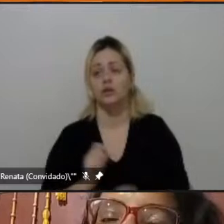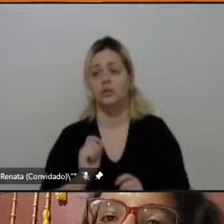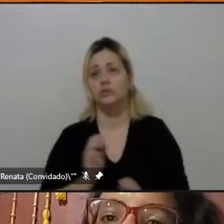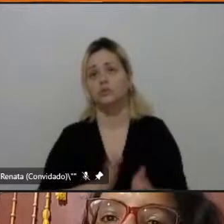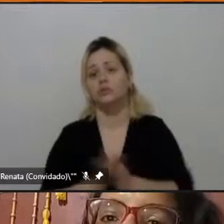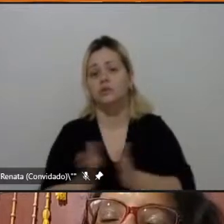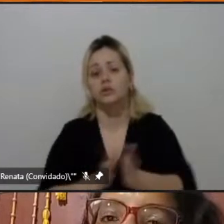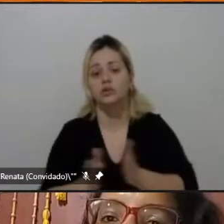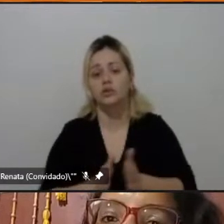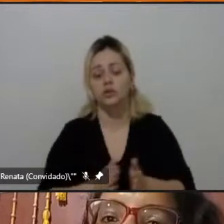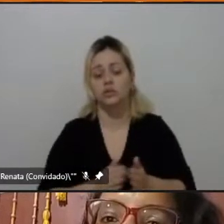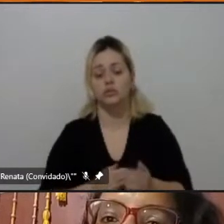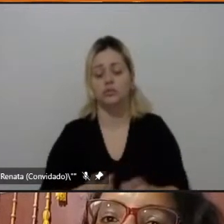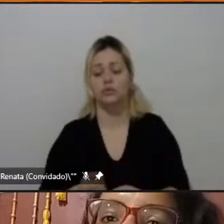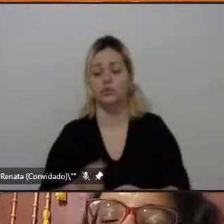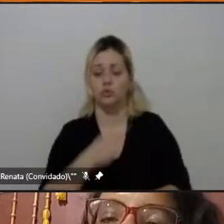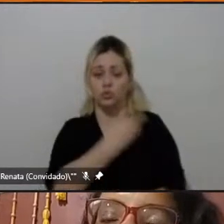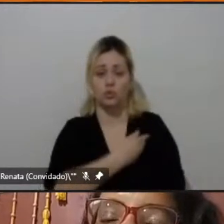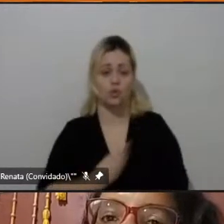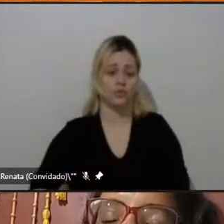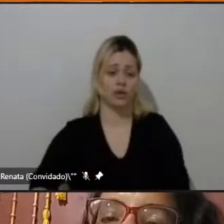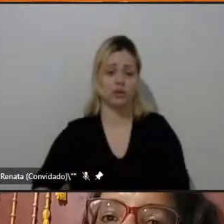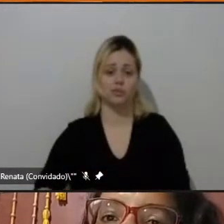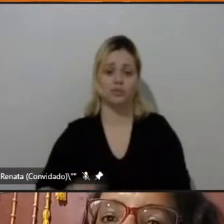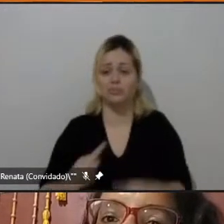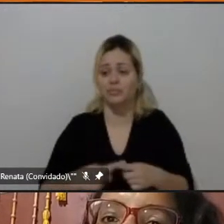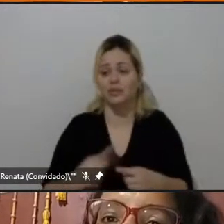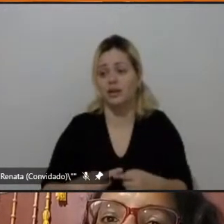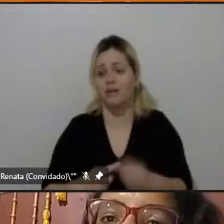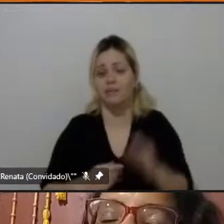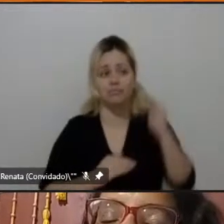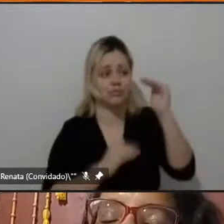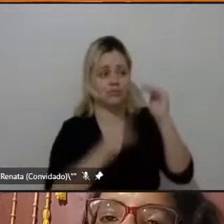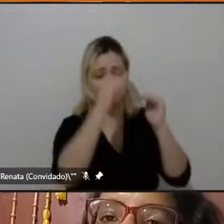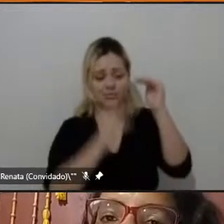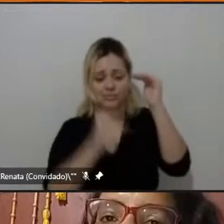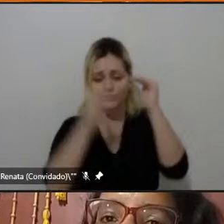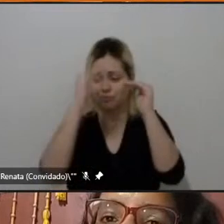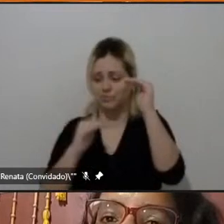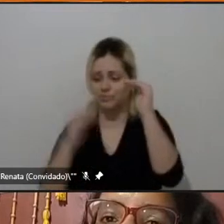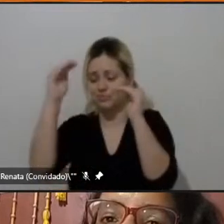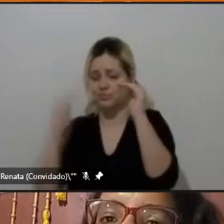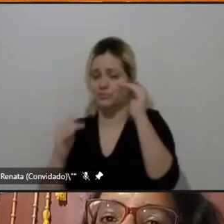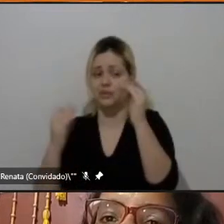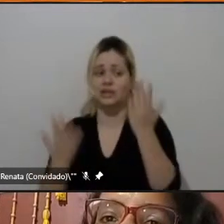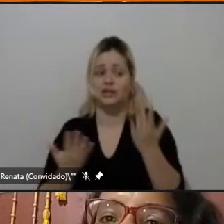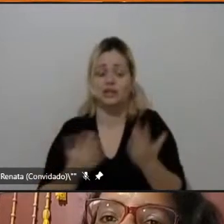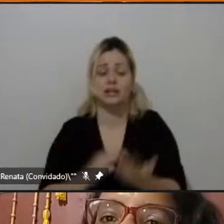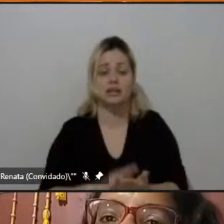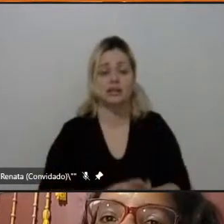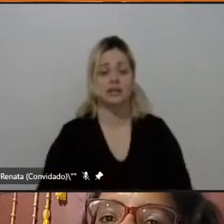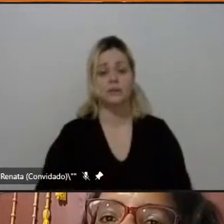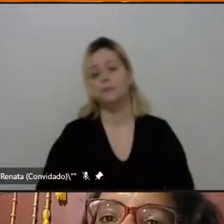Nesse sentido desse desgoverno, porque ele está legitimando e